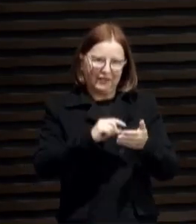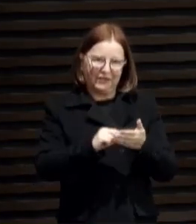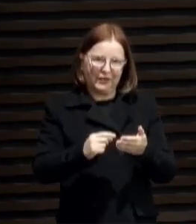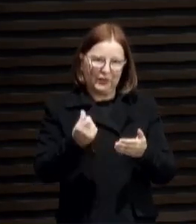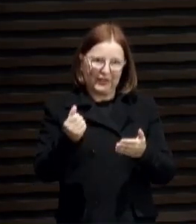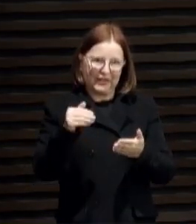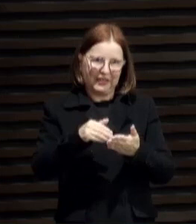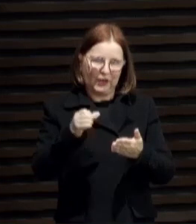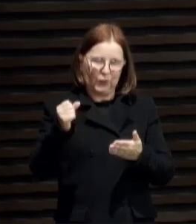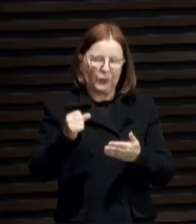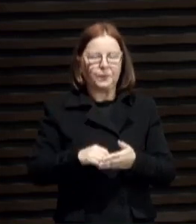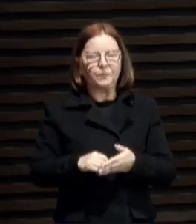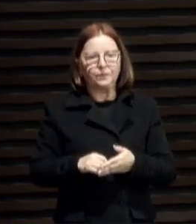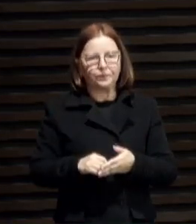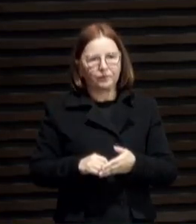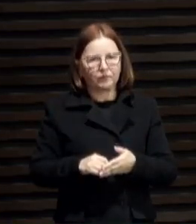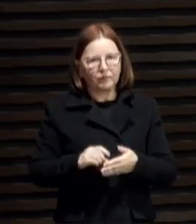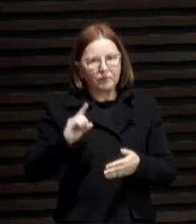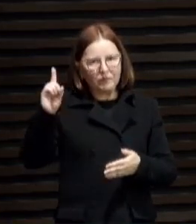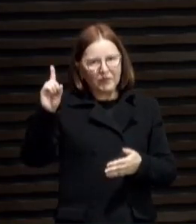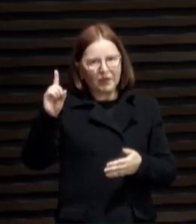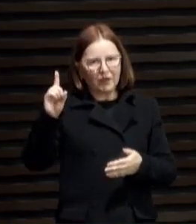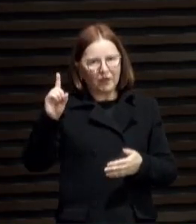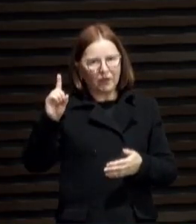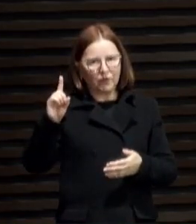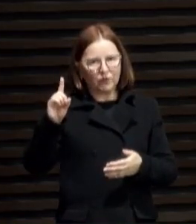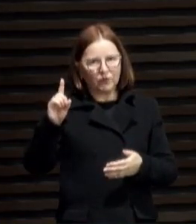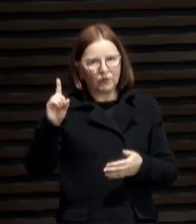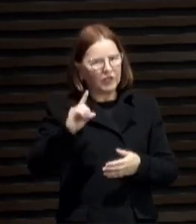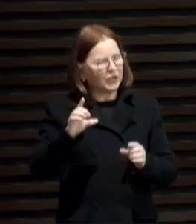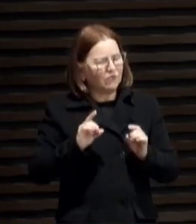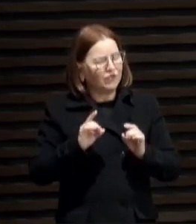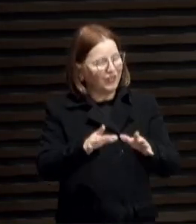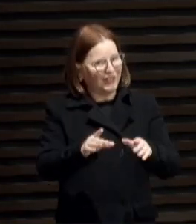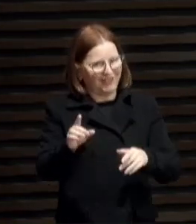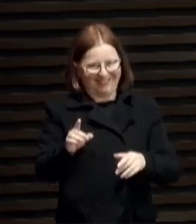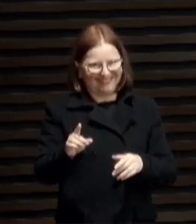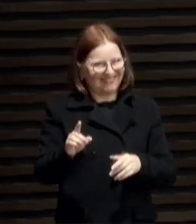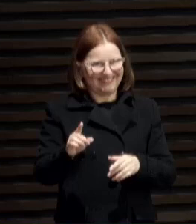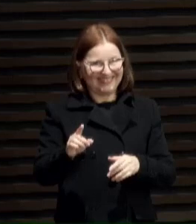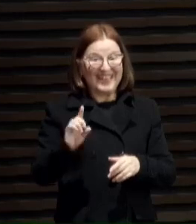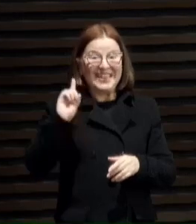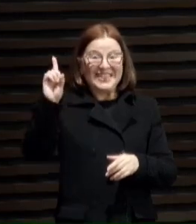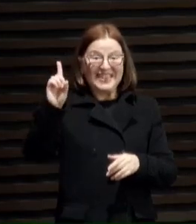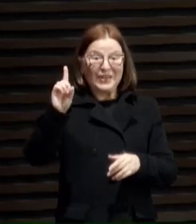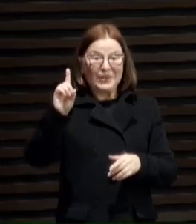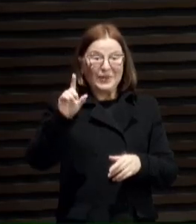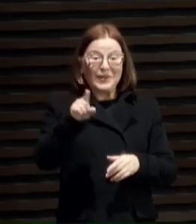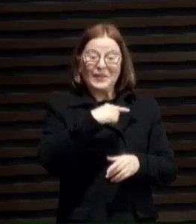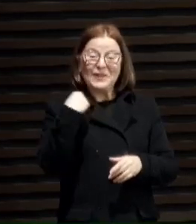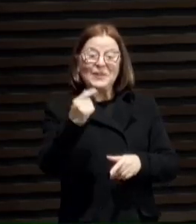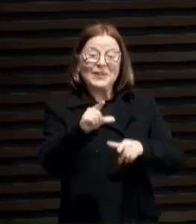encontrar. Deus não desiste de nós. Ele nos escolheu para sermos povo seu,